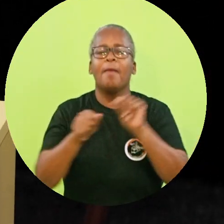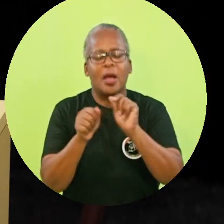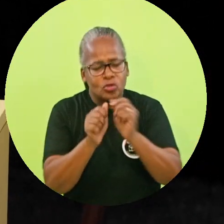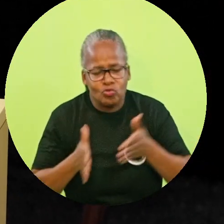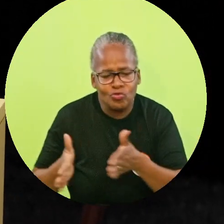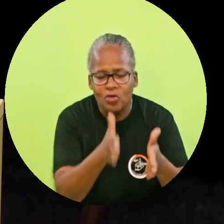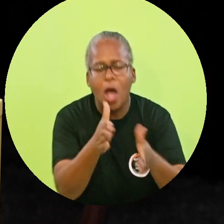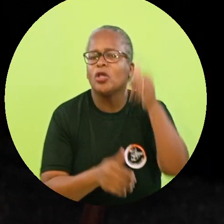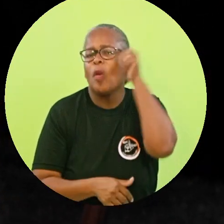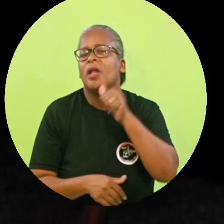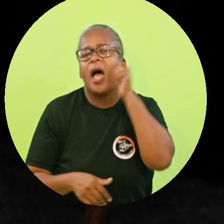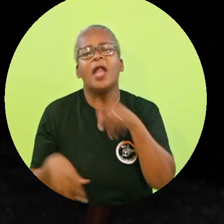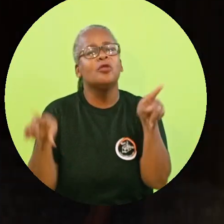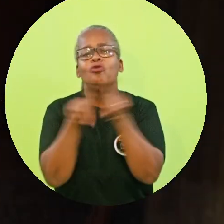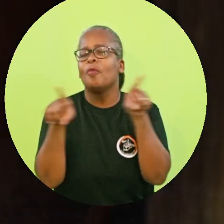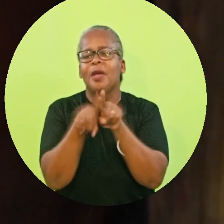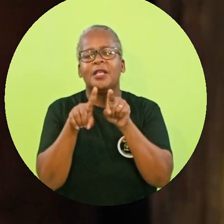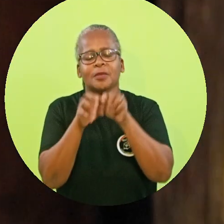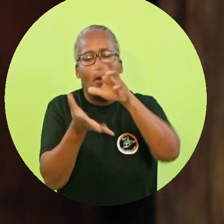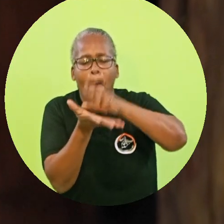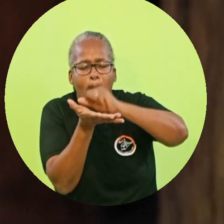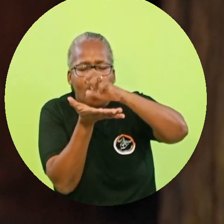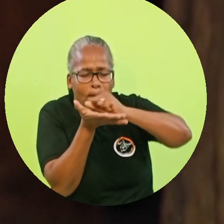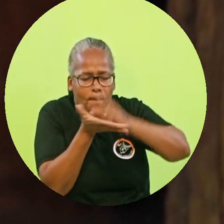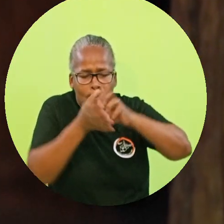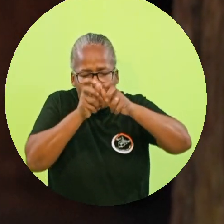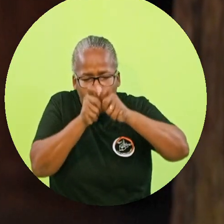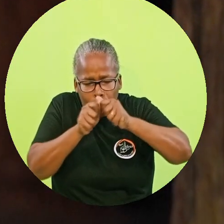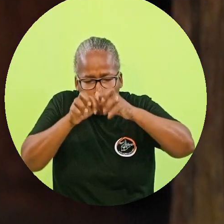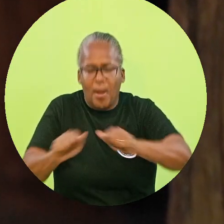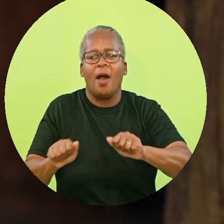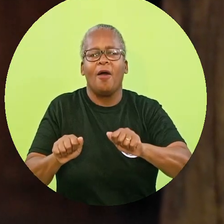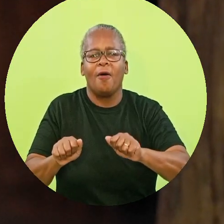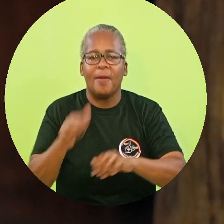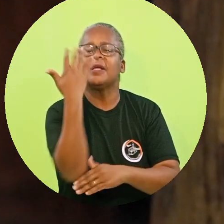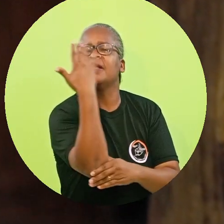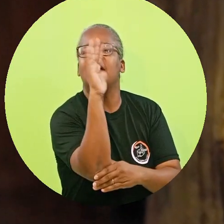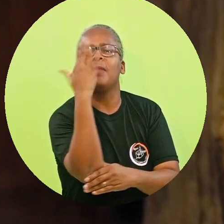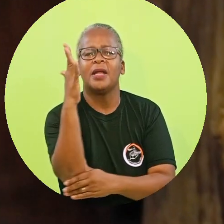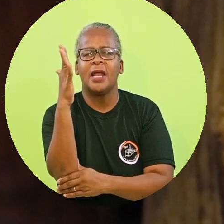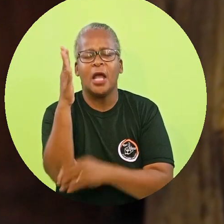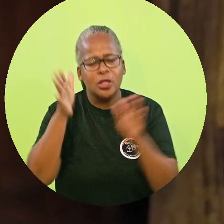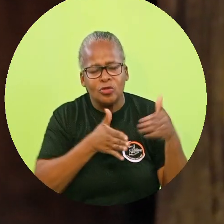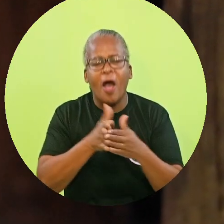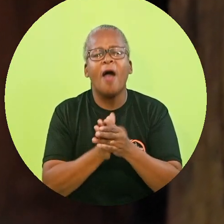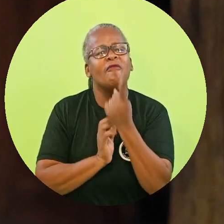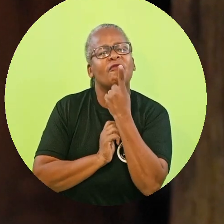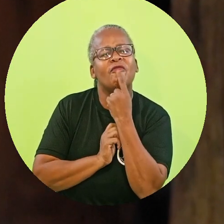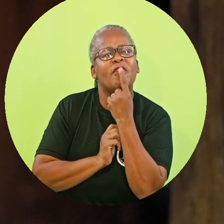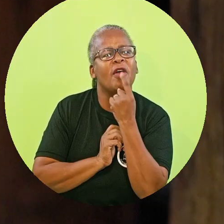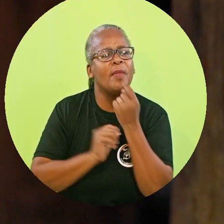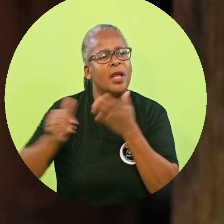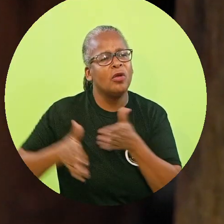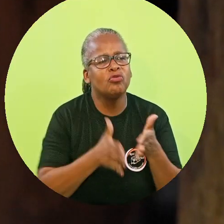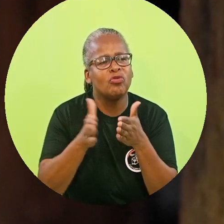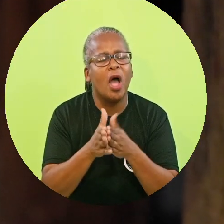São mulheres do mesmo barro, mas com modos de fluir diferentes, e é na madeira, nas linhas vermelhas e no vazio entre elas que